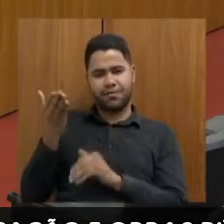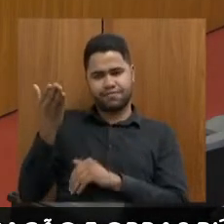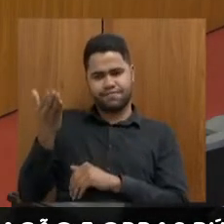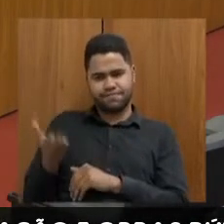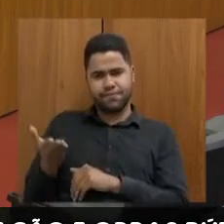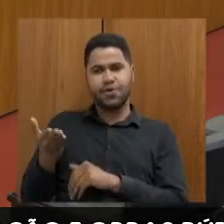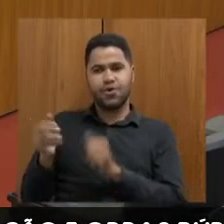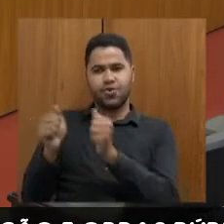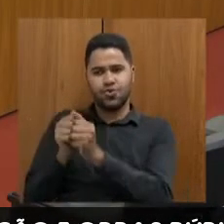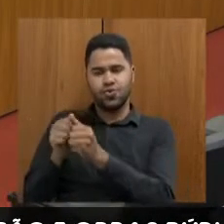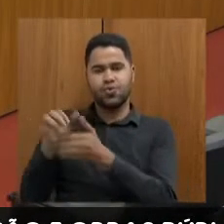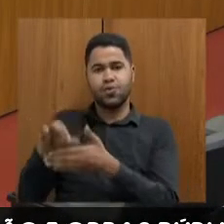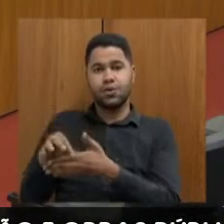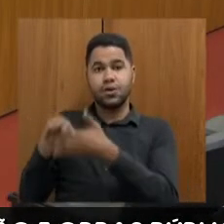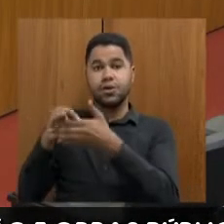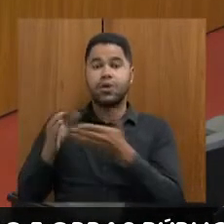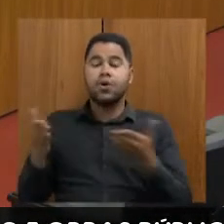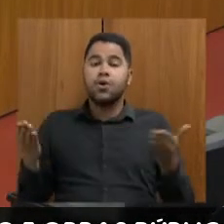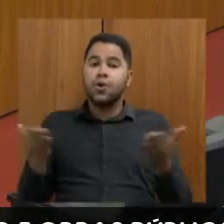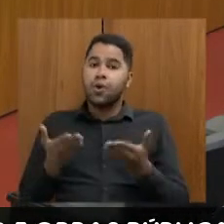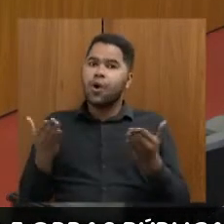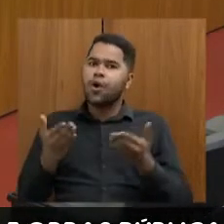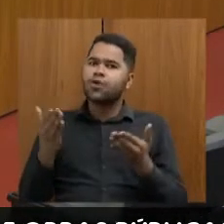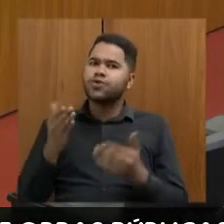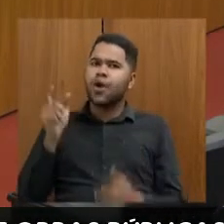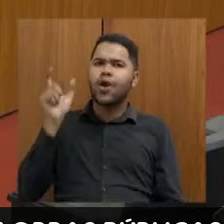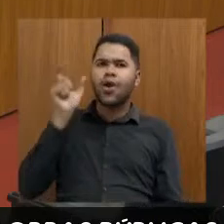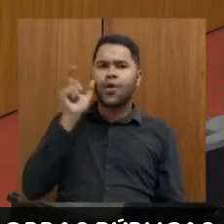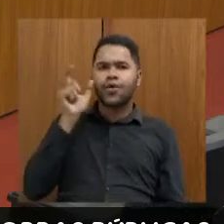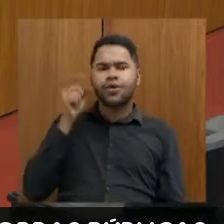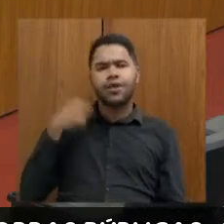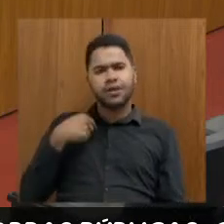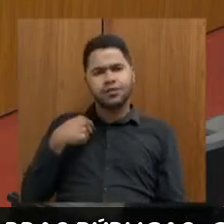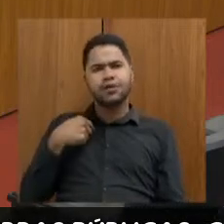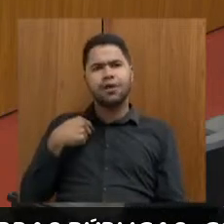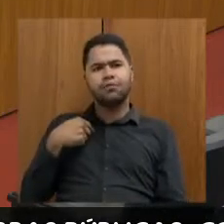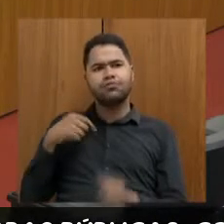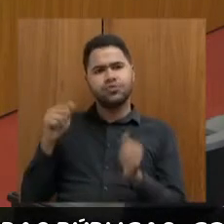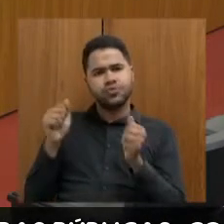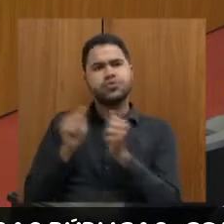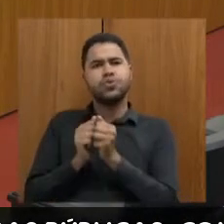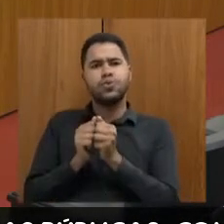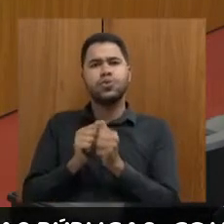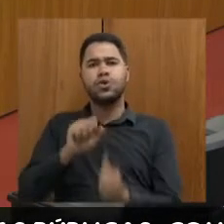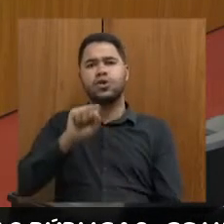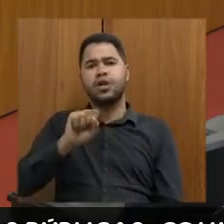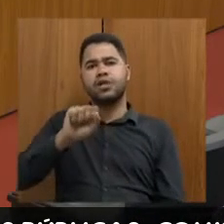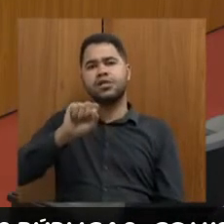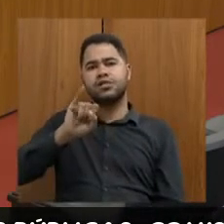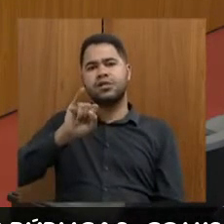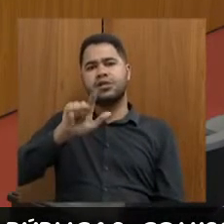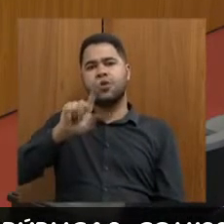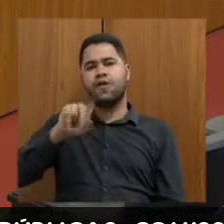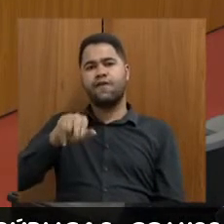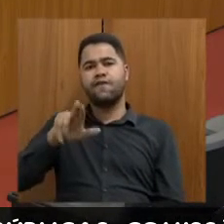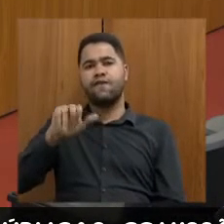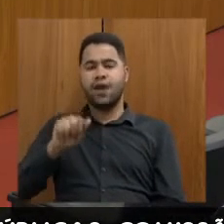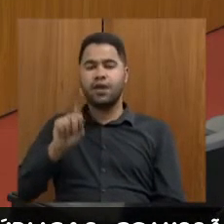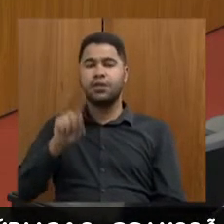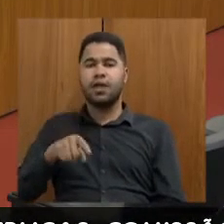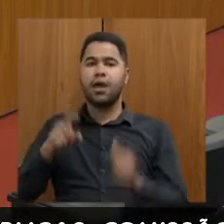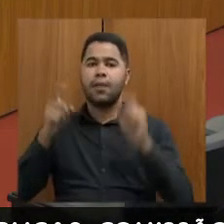através da sua liderança e que hoje por coincidência estiver unido com a Silvana que a diretora de assuntos regulatórios